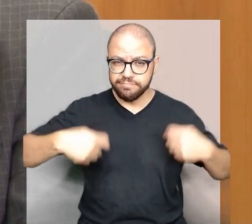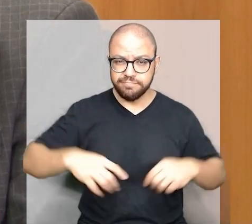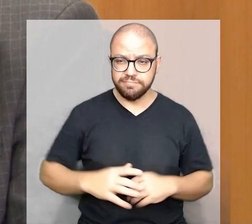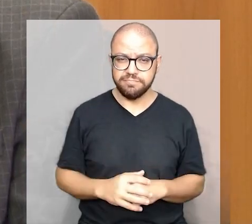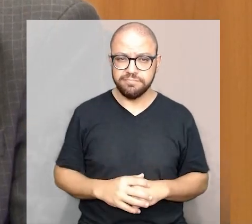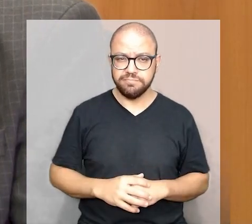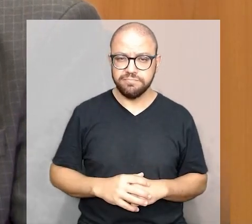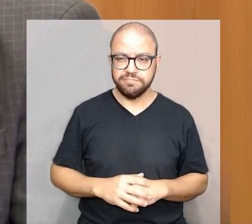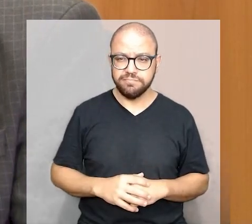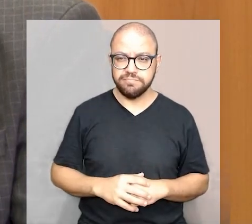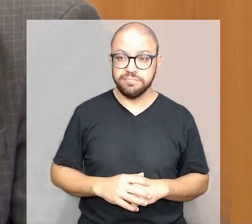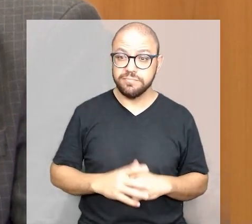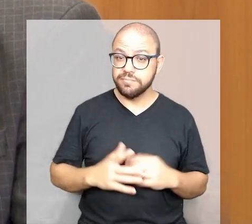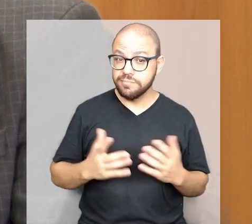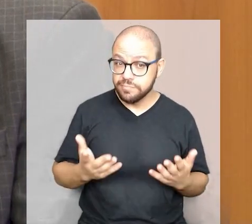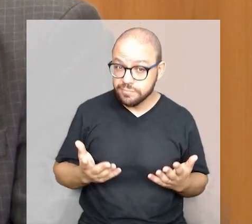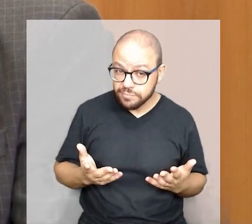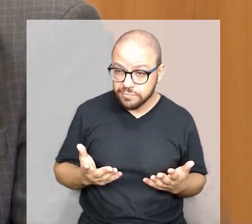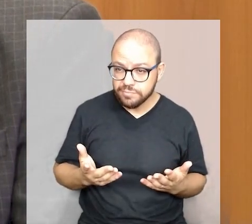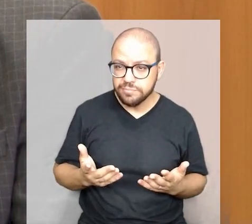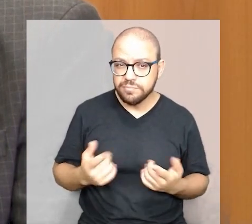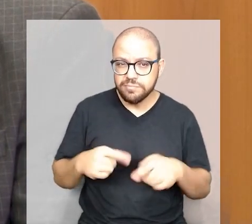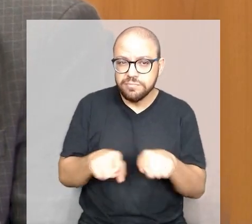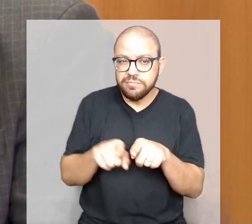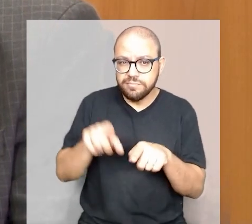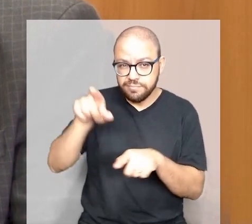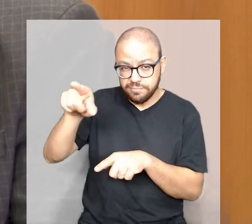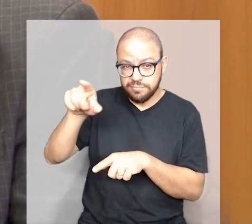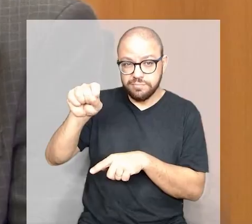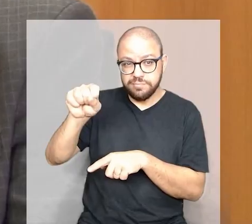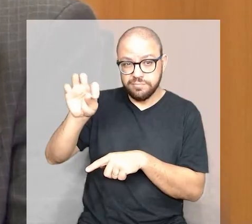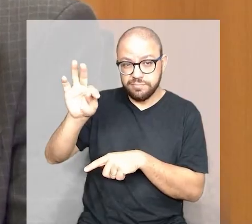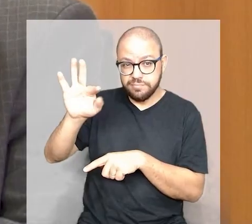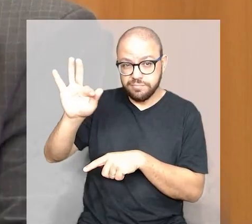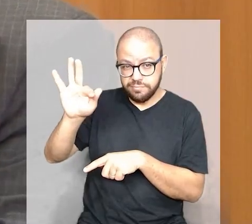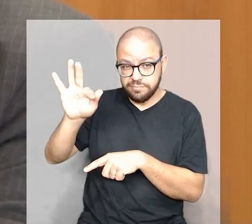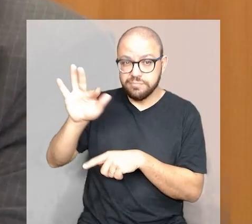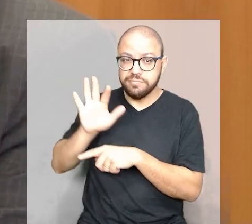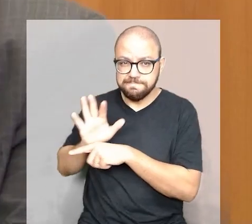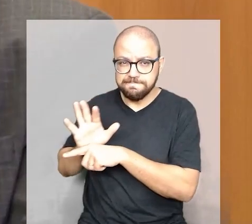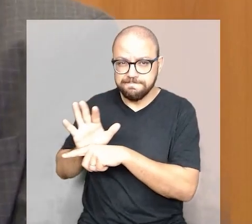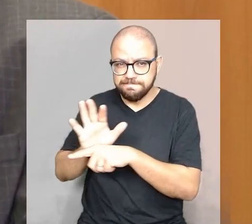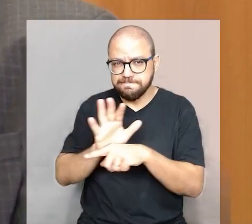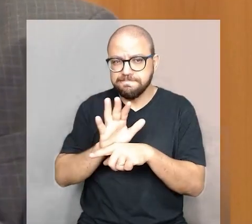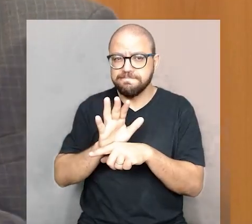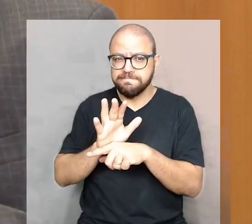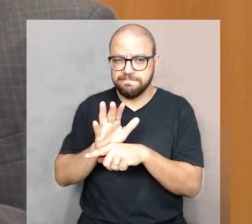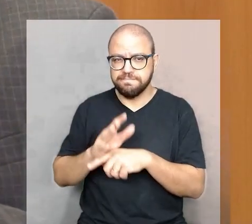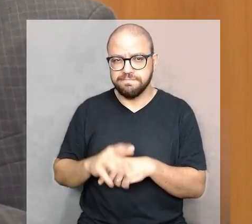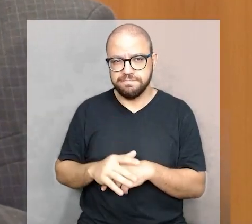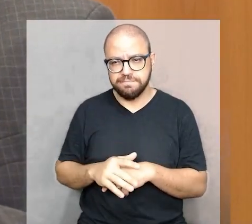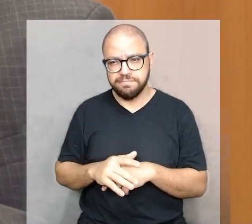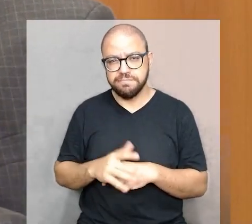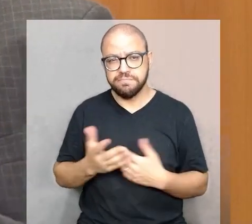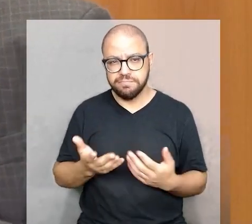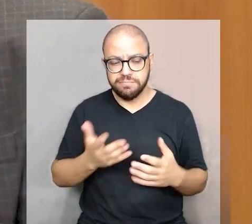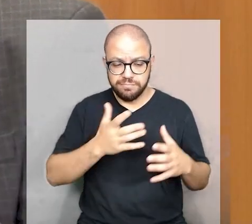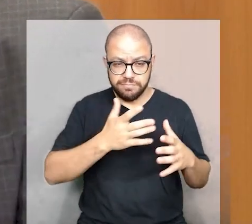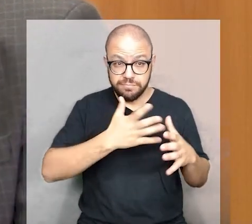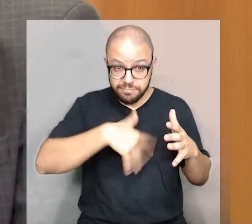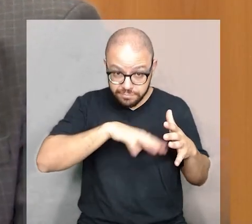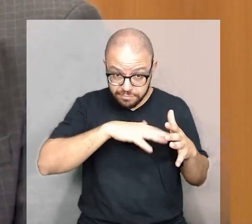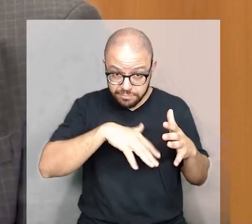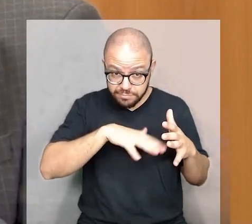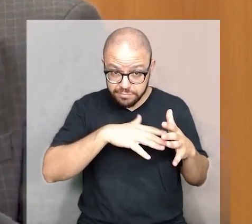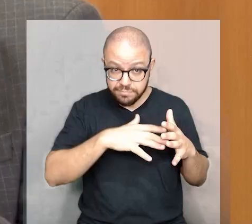a necessidade e houve a participação muito forte também do Supremo Tribunal Federal. Então, as empresas e